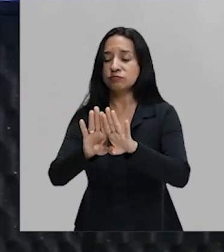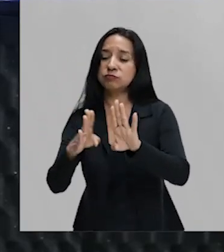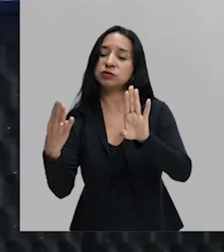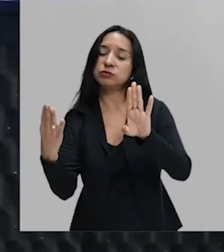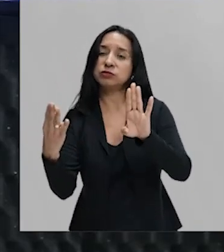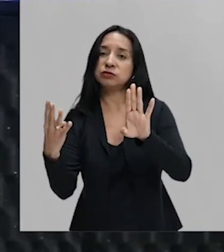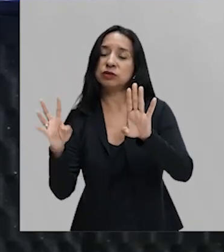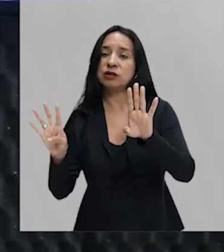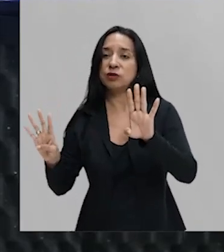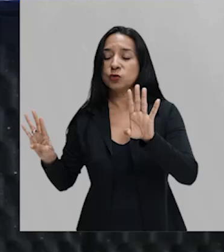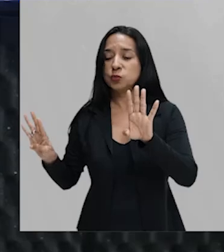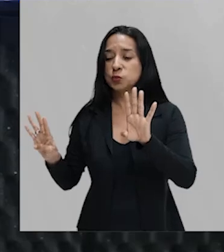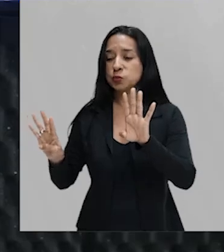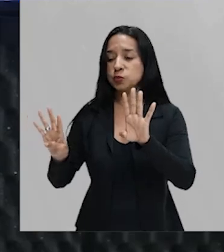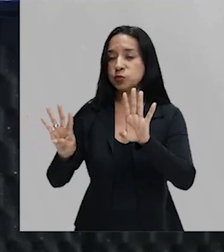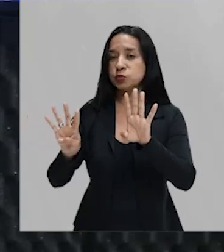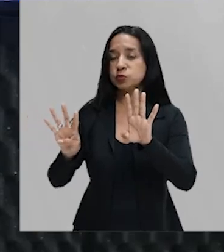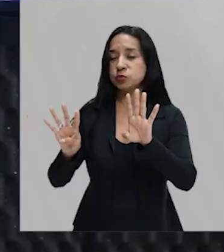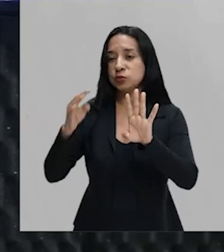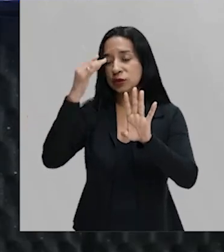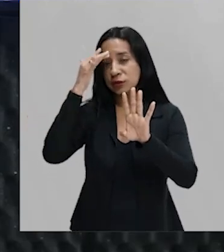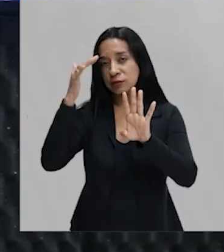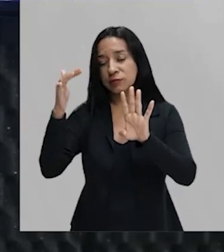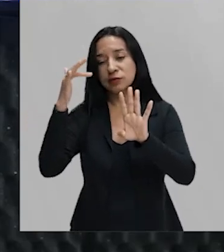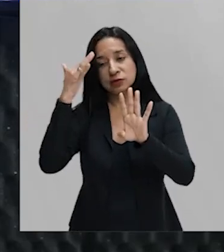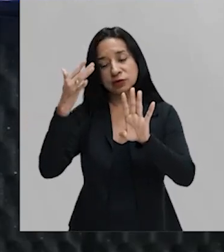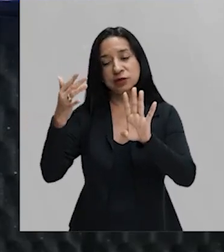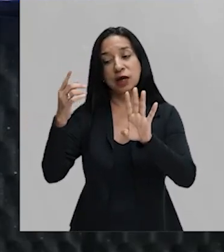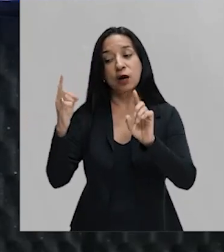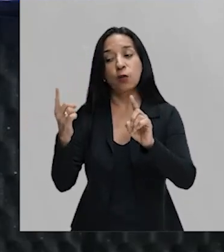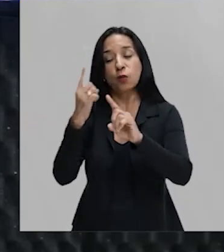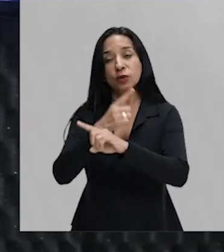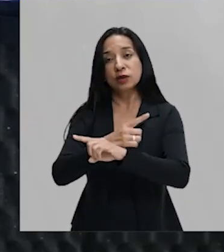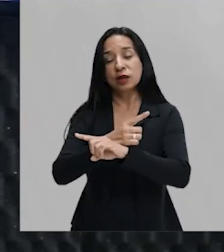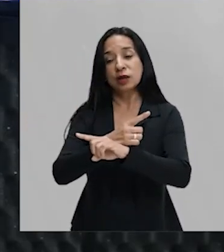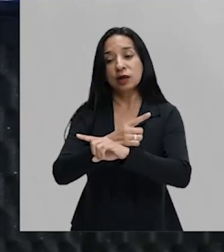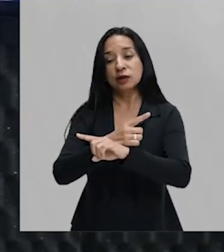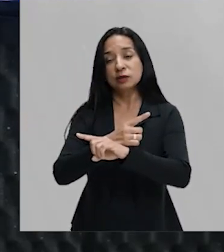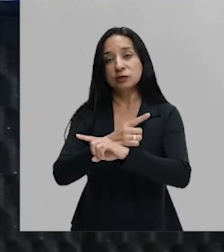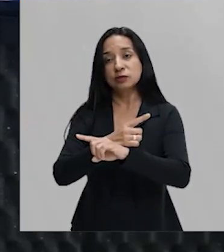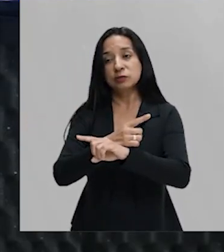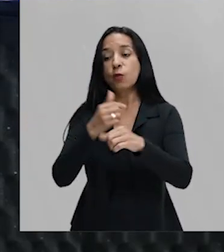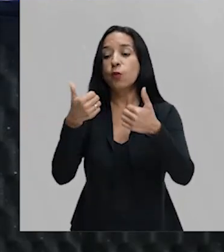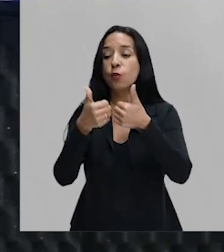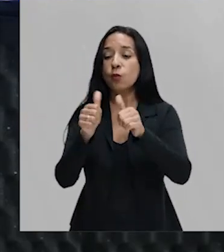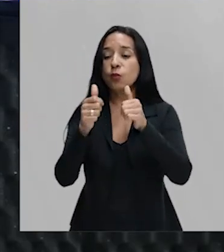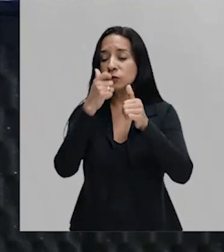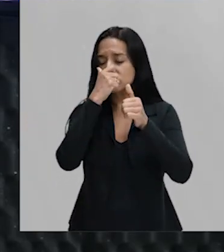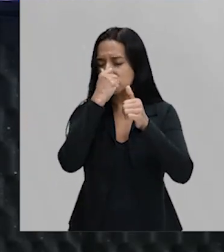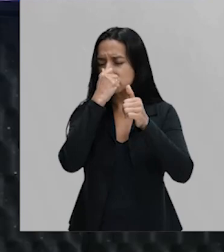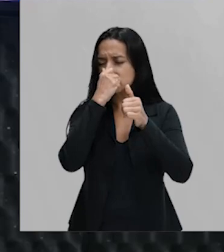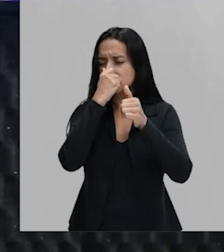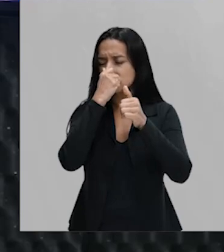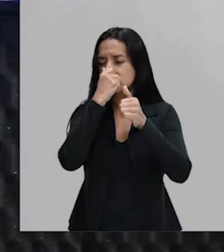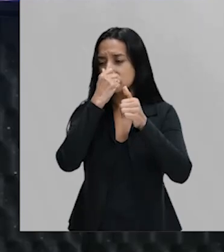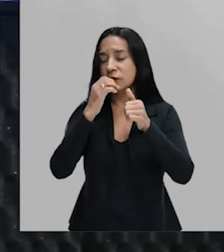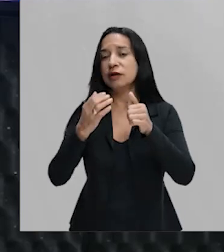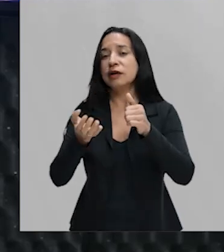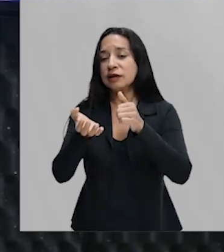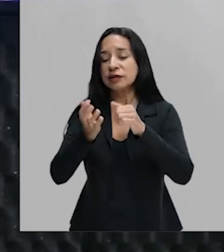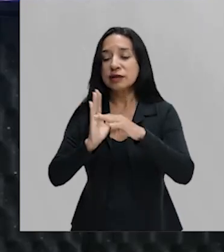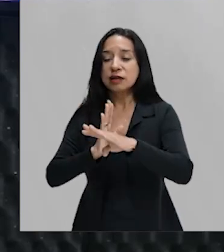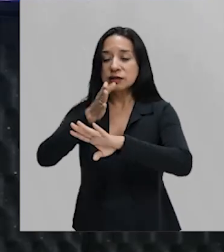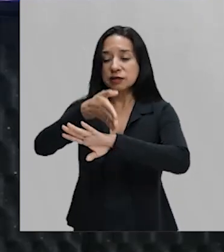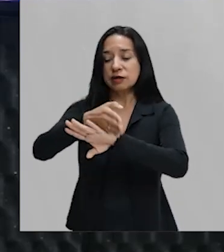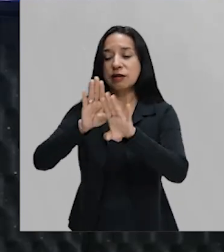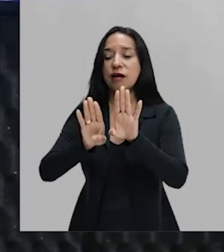porta. Agora, vamos imaginar uma situação inversa. Quando o ônibus está lotado e você quer entrar. Na hora que o motorista abre